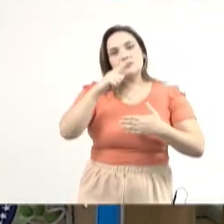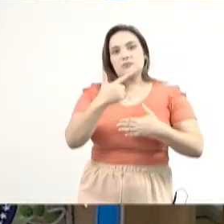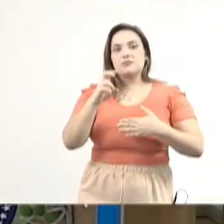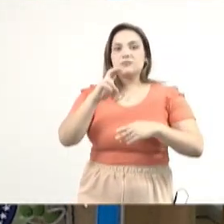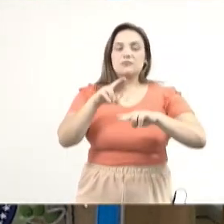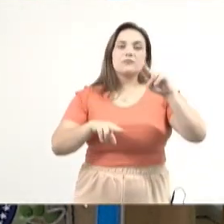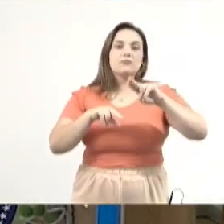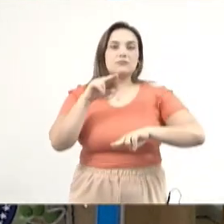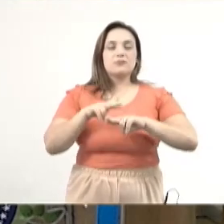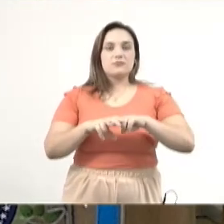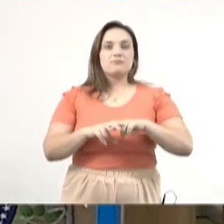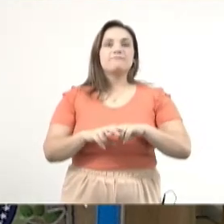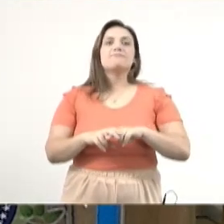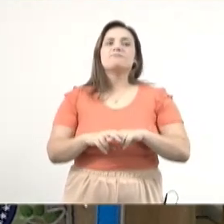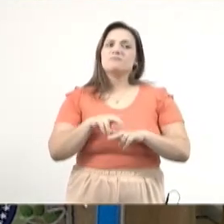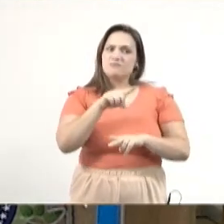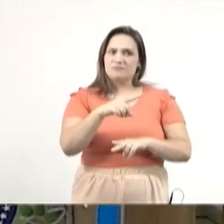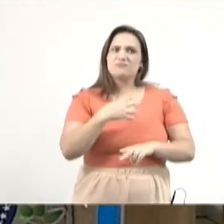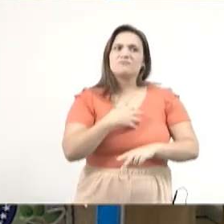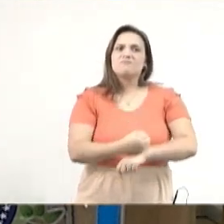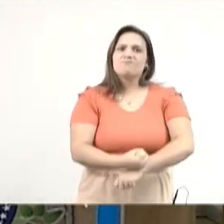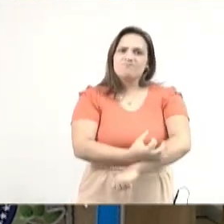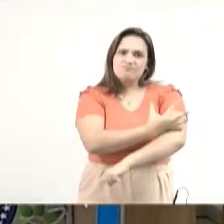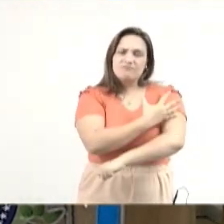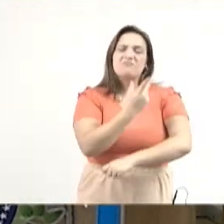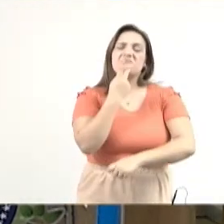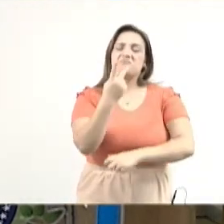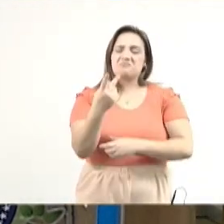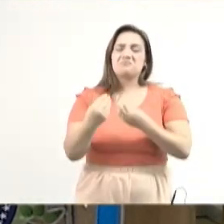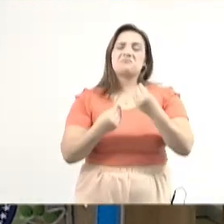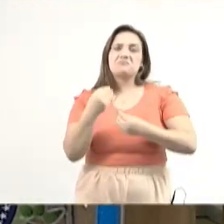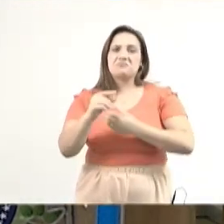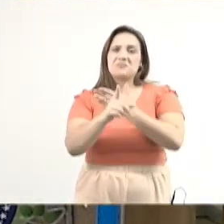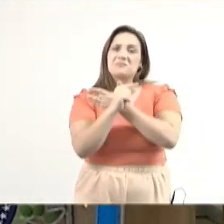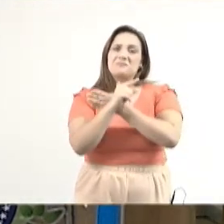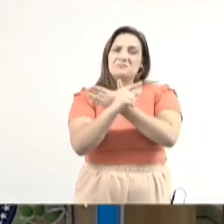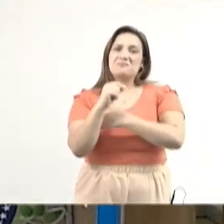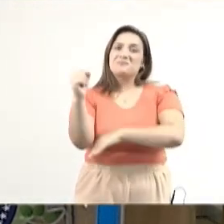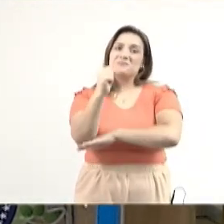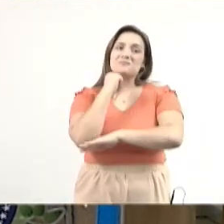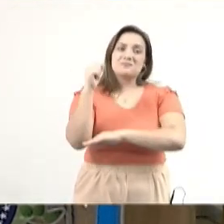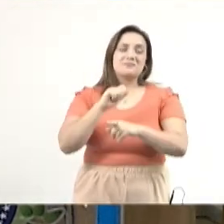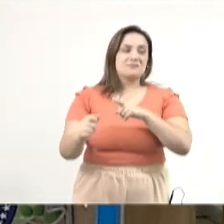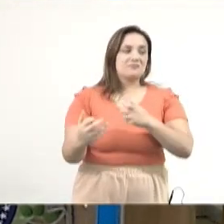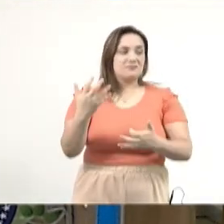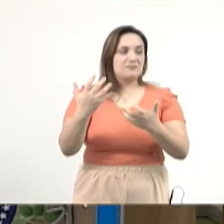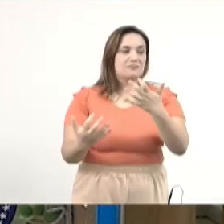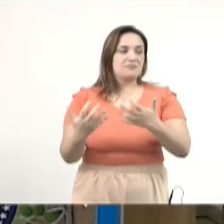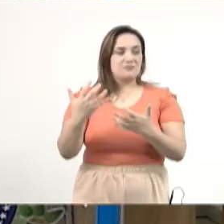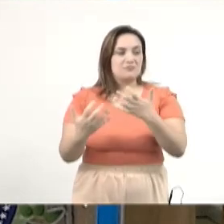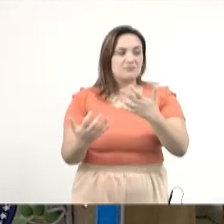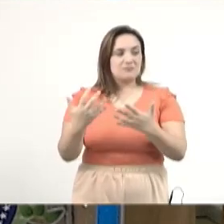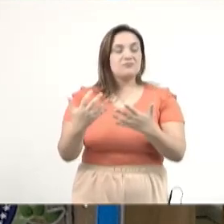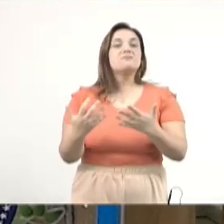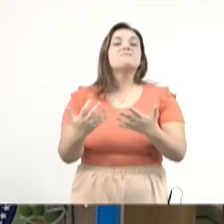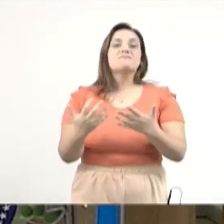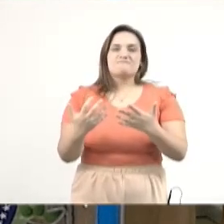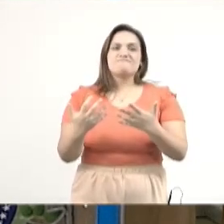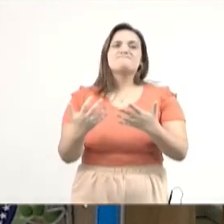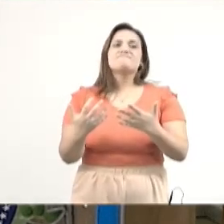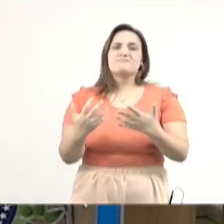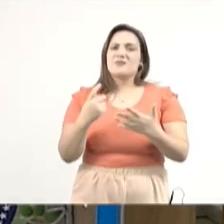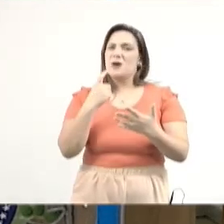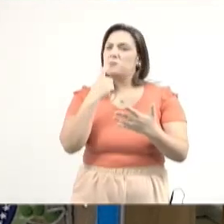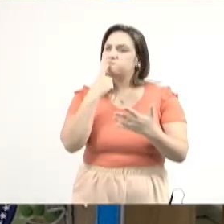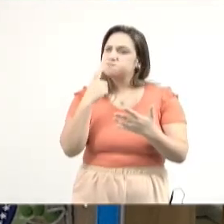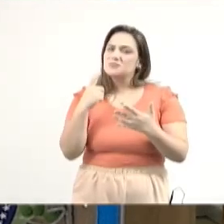de junho. Muito emocionado, ele falou sobre a situação do Pantanal, né? Chamas próximas, muito próximas à cidade